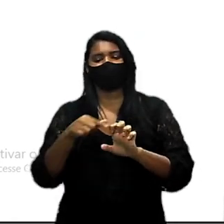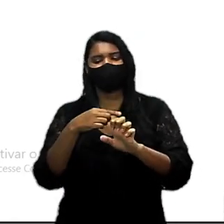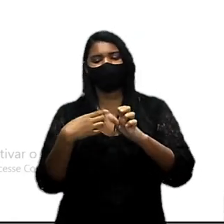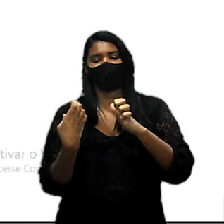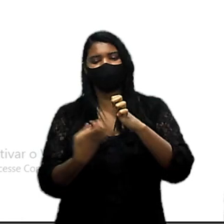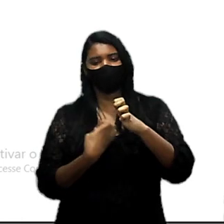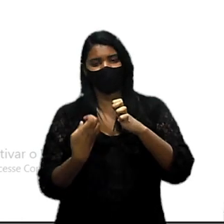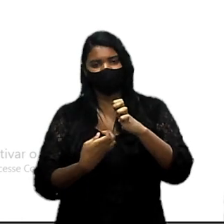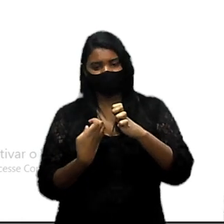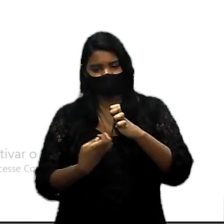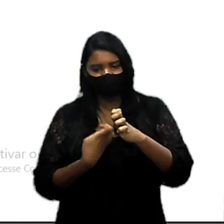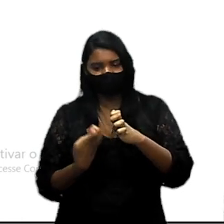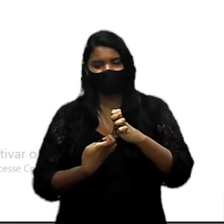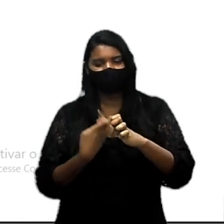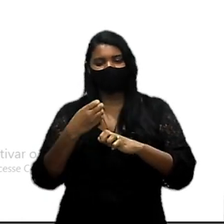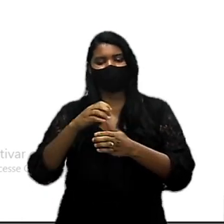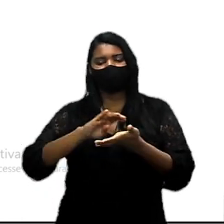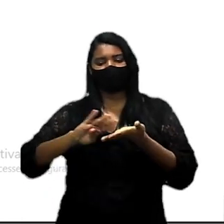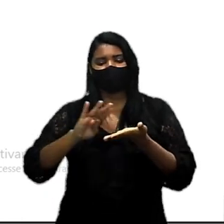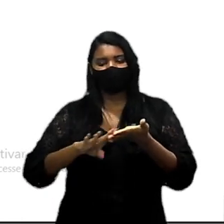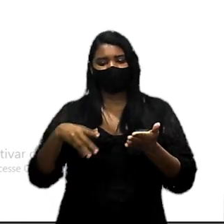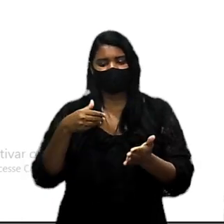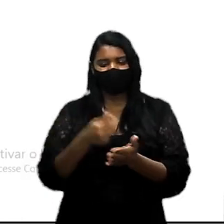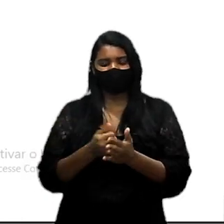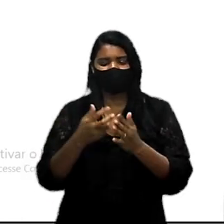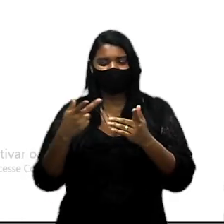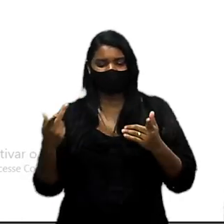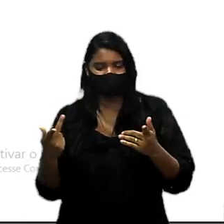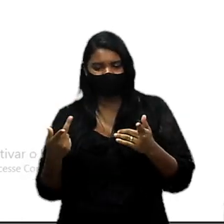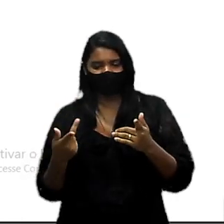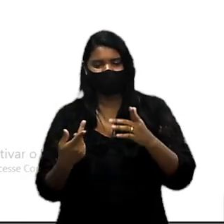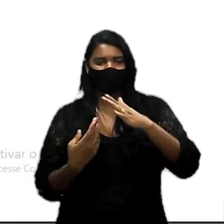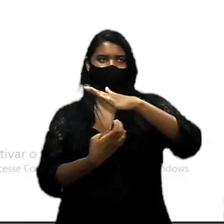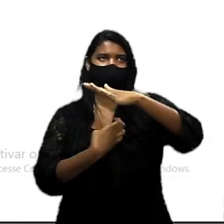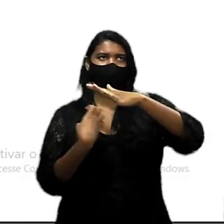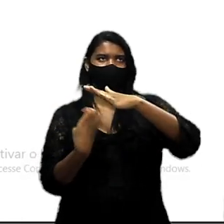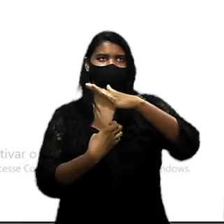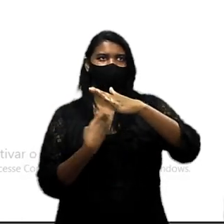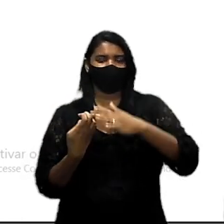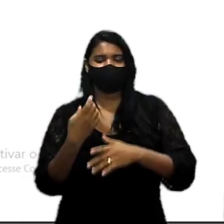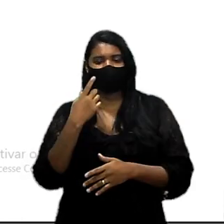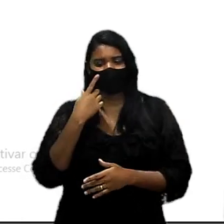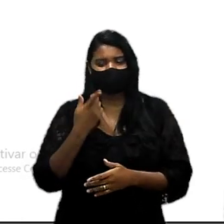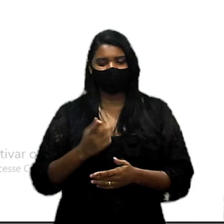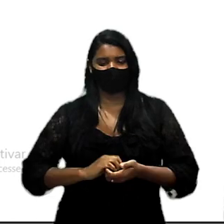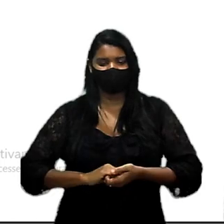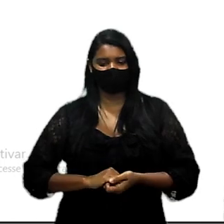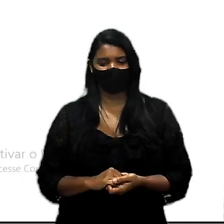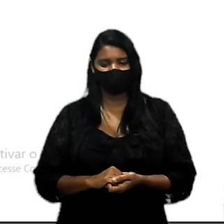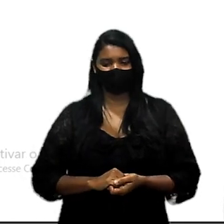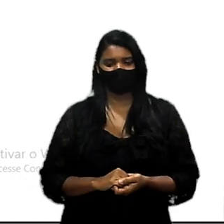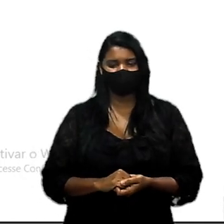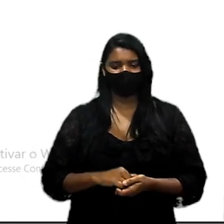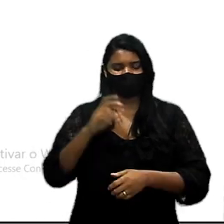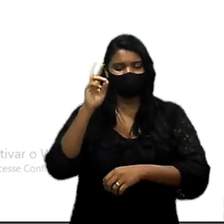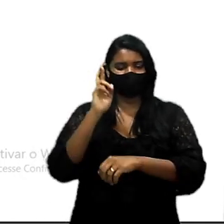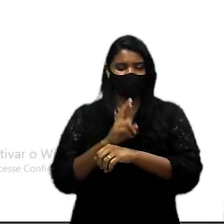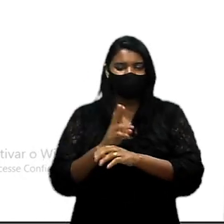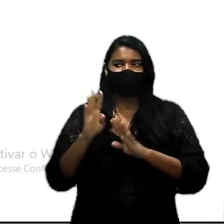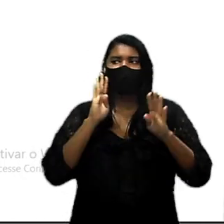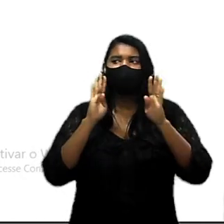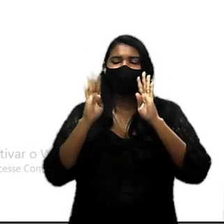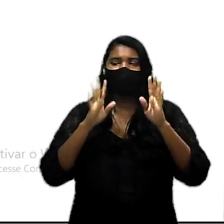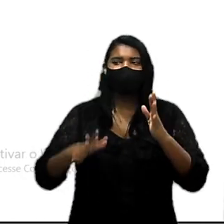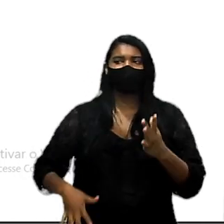os investimentos na compra de algumas empresas. A gente está vendo aí o caso do dono do Facebook